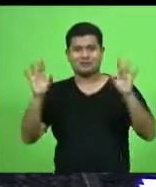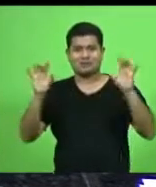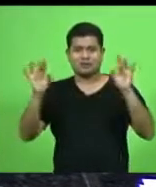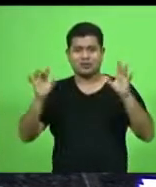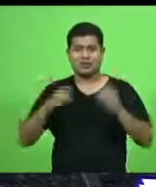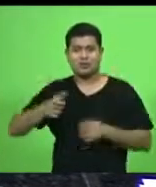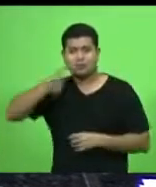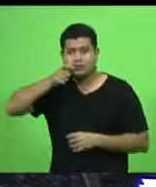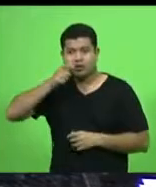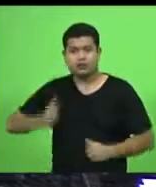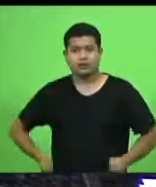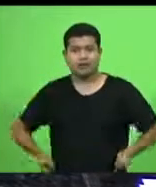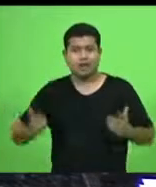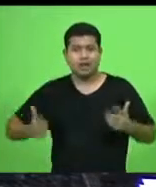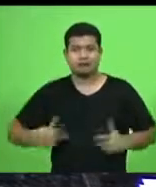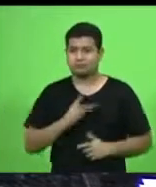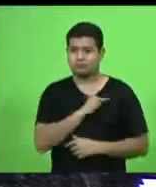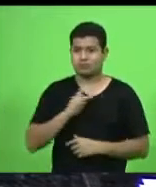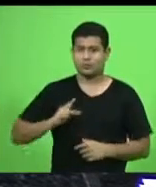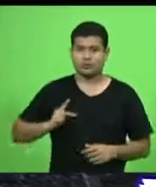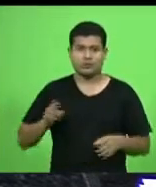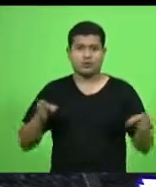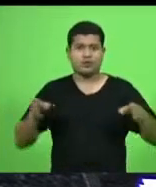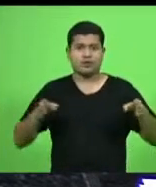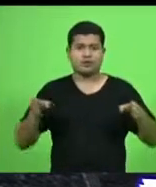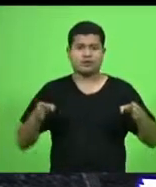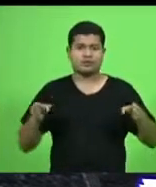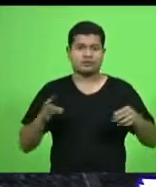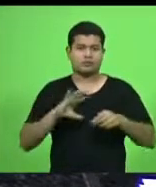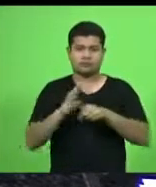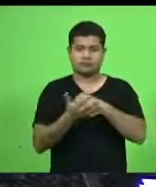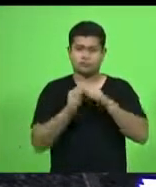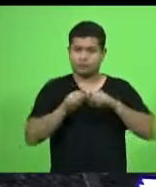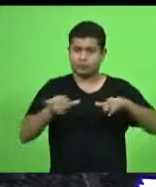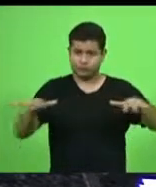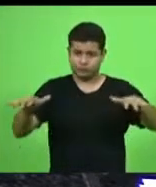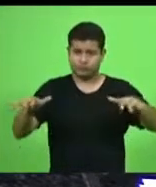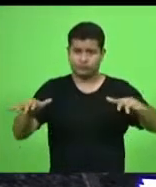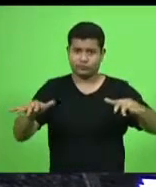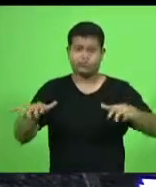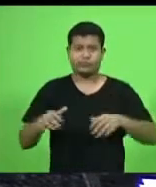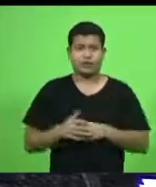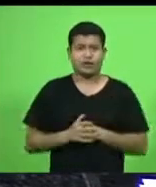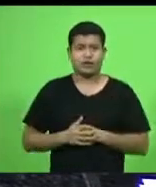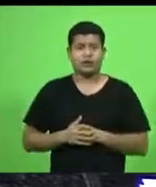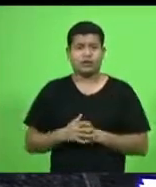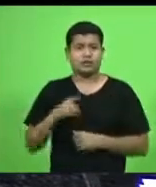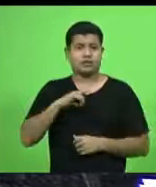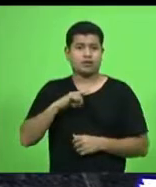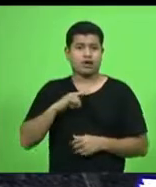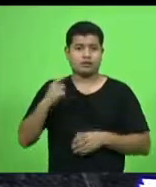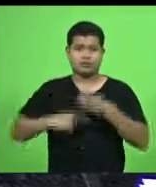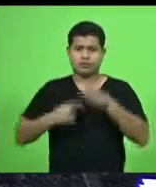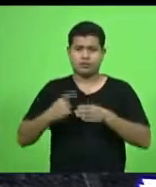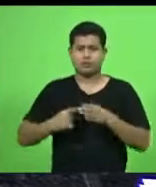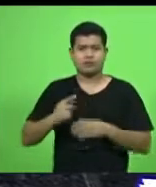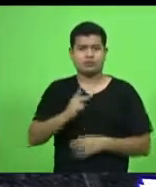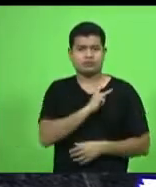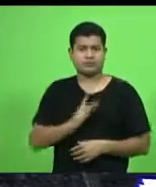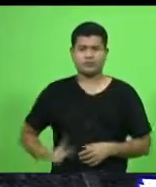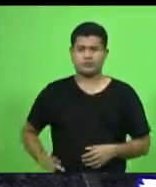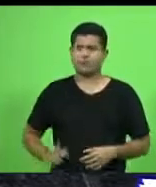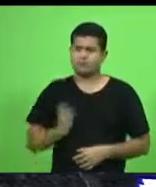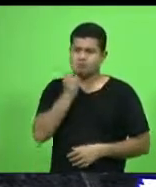públicos durante a pandemia do Covid-19. A gente tem aqui uma comissão muito bem presidida, muito